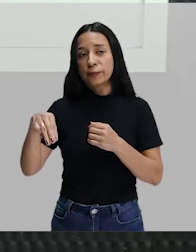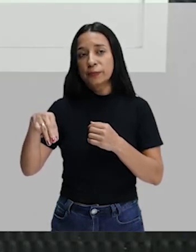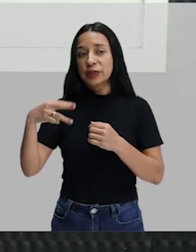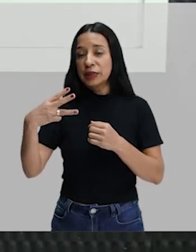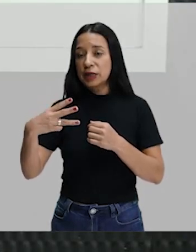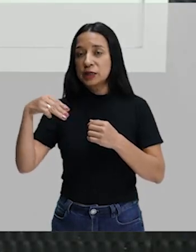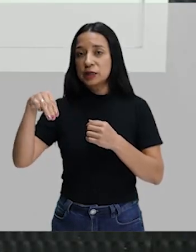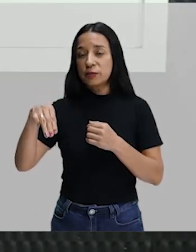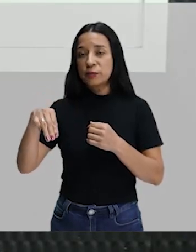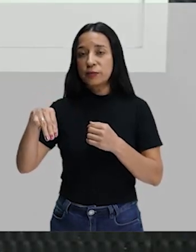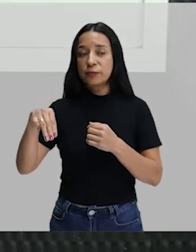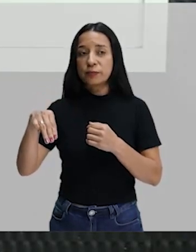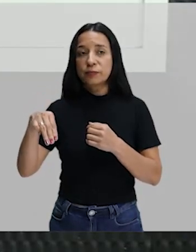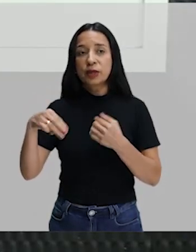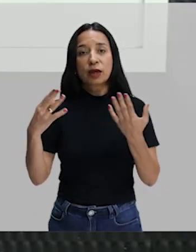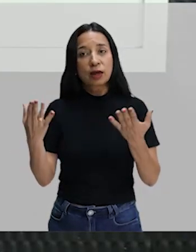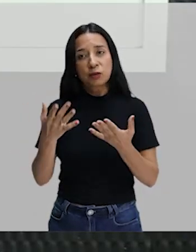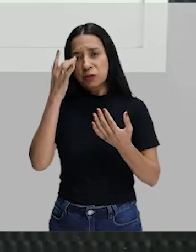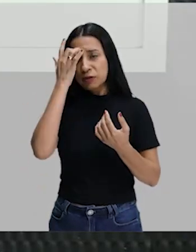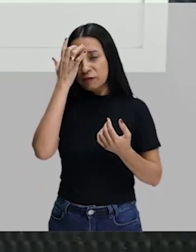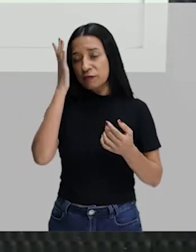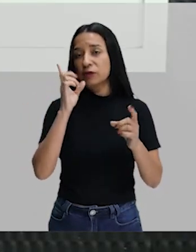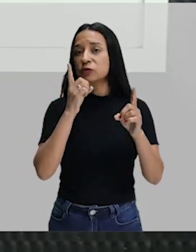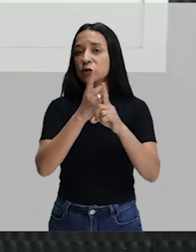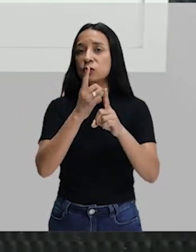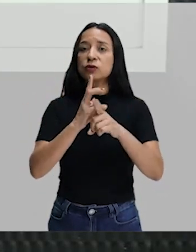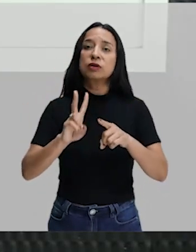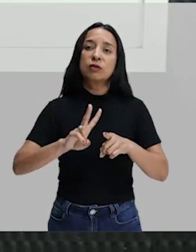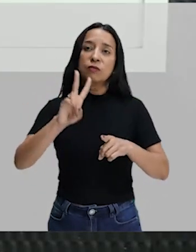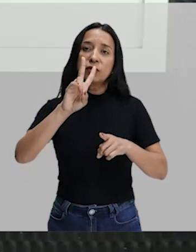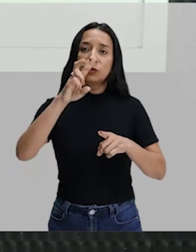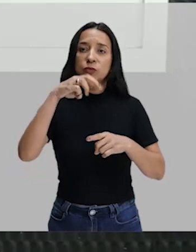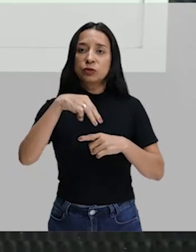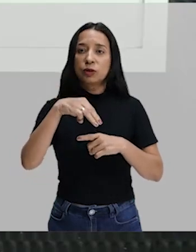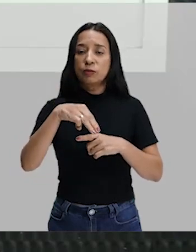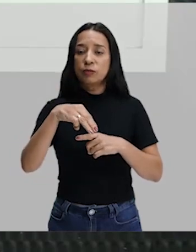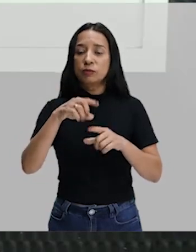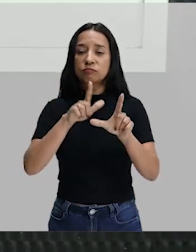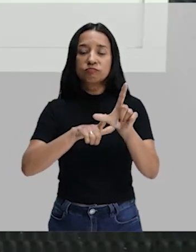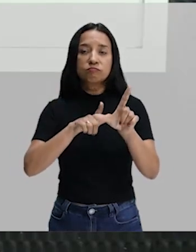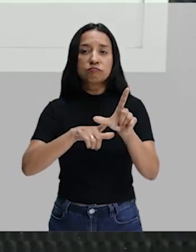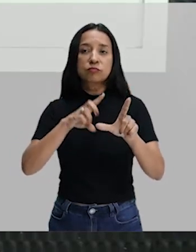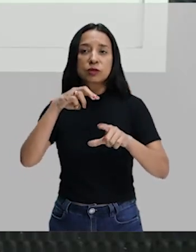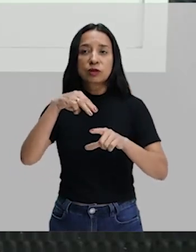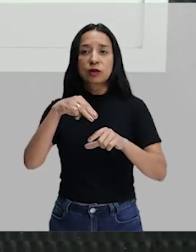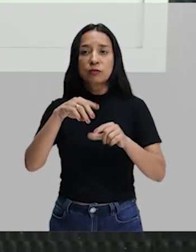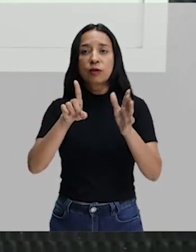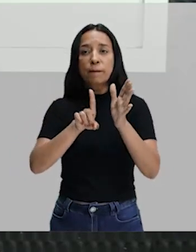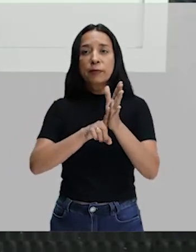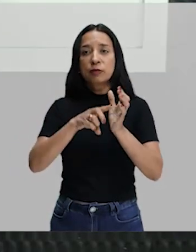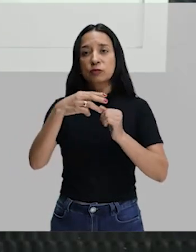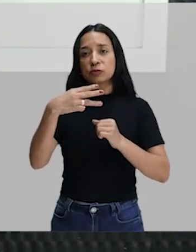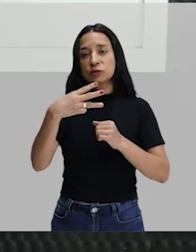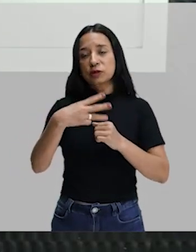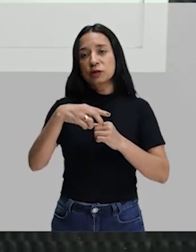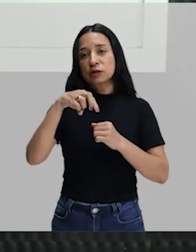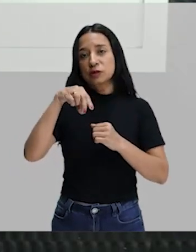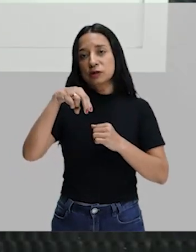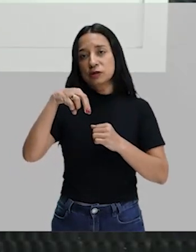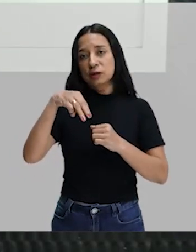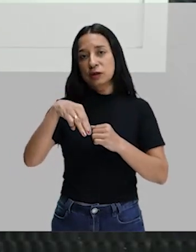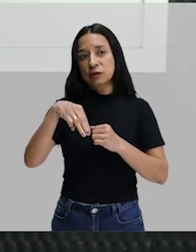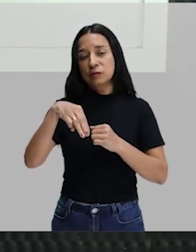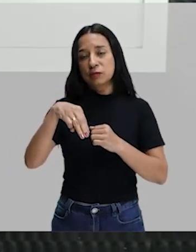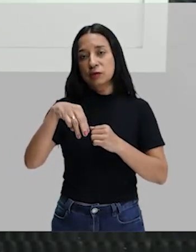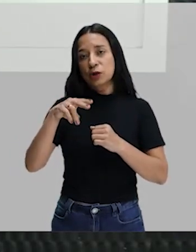Certo? Então, turminha, agora ficou fácil encontrar o valor de m, né? Tá? Menos 3m, o m vai ser